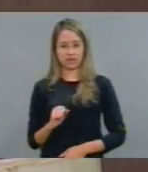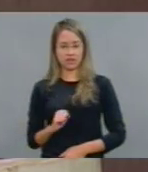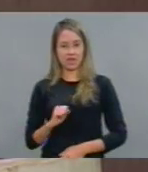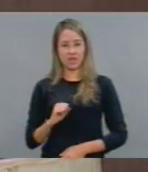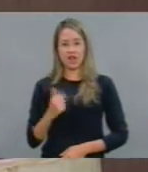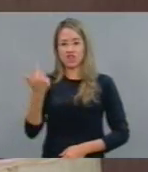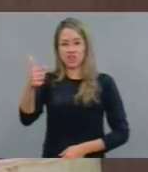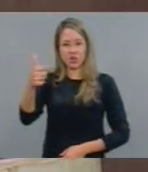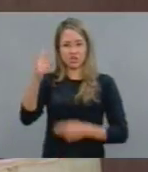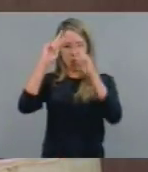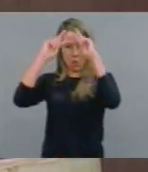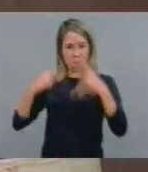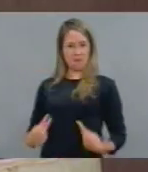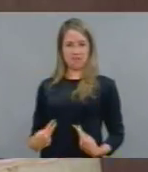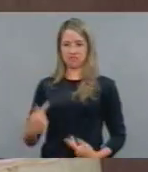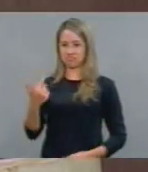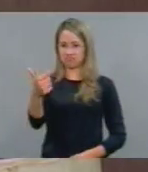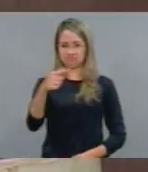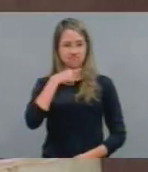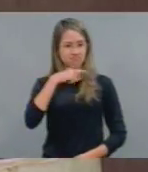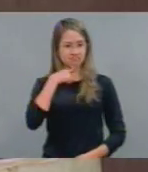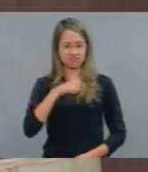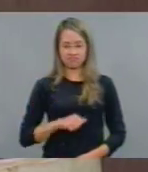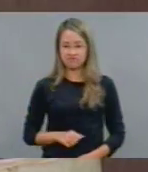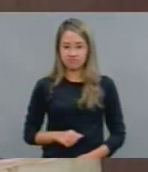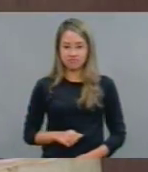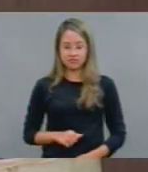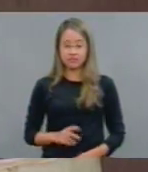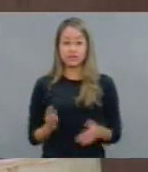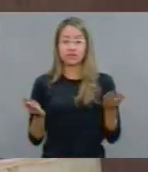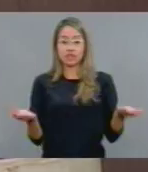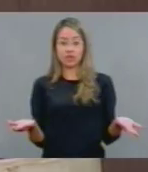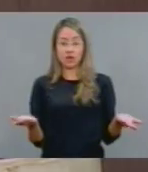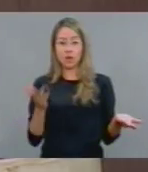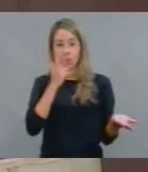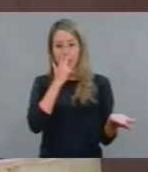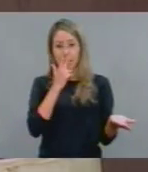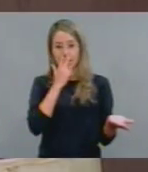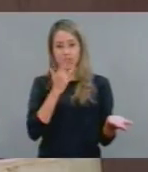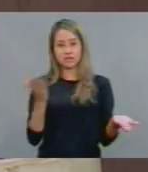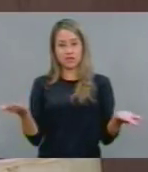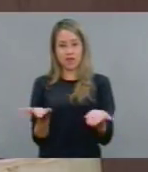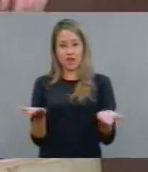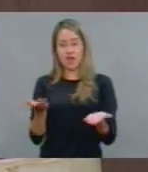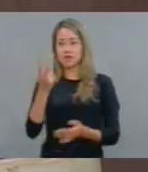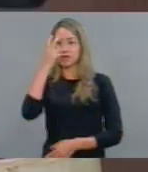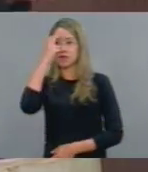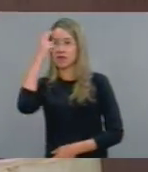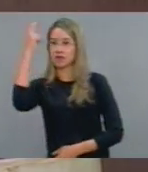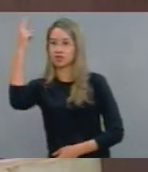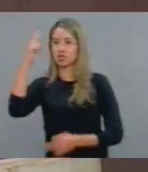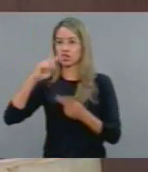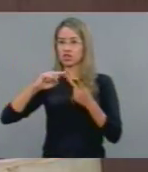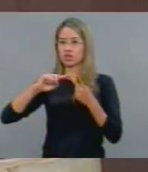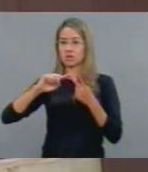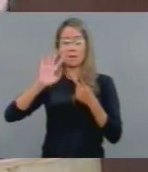A produção e circulação da riqueza, a produção e circulação do poder, a produção e circulação do saber.